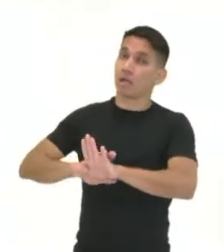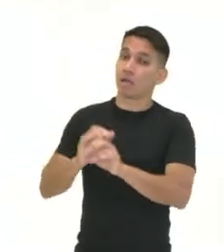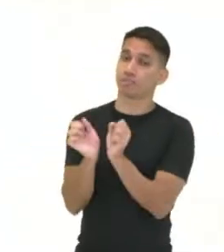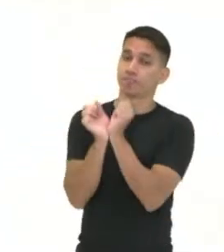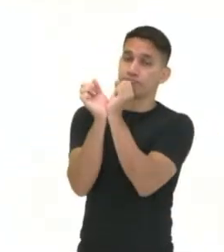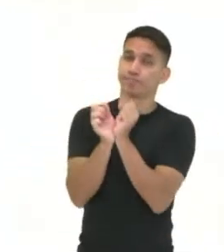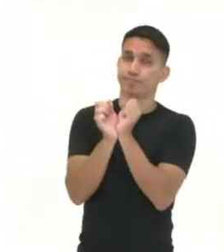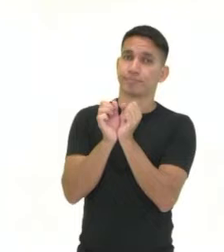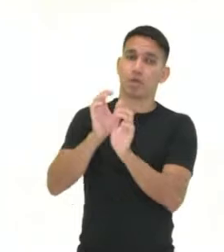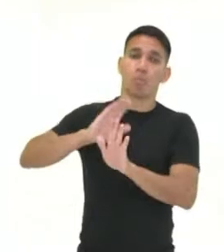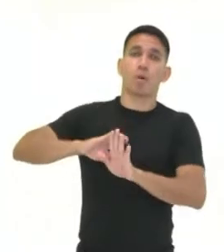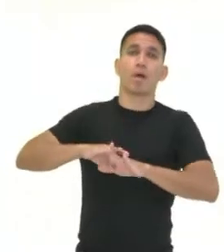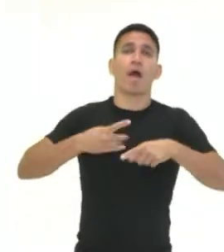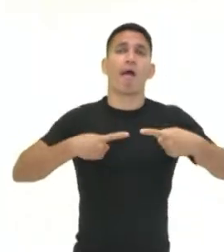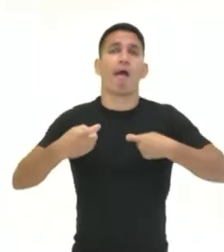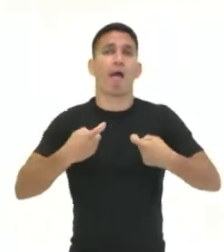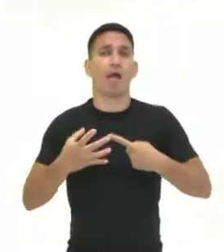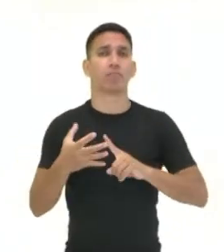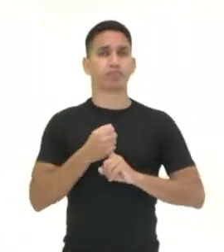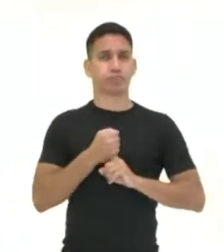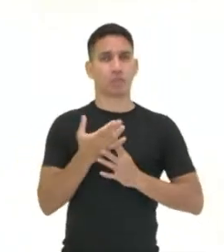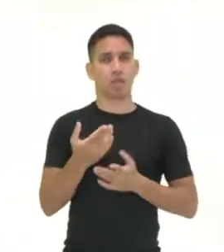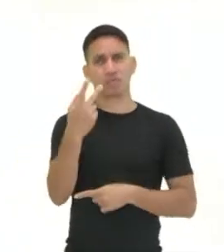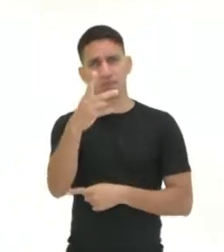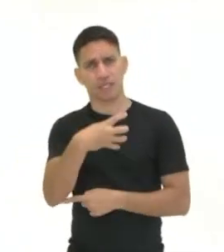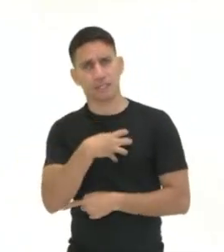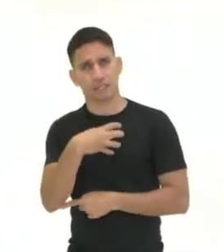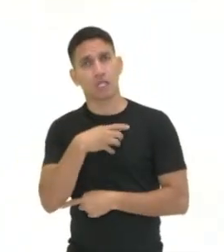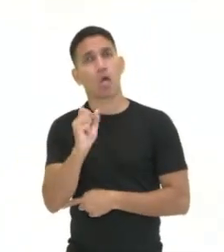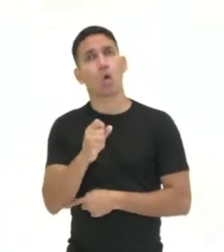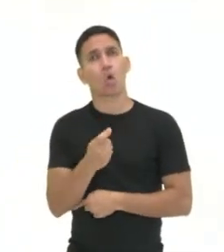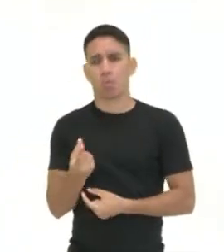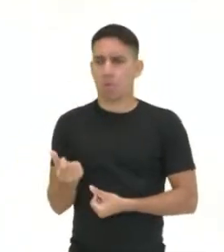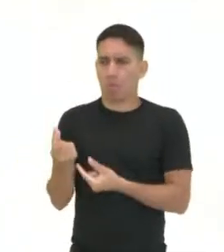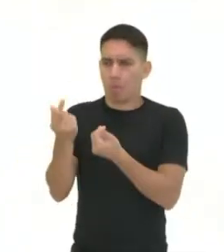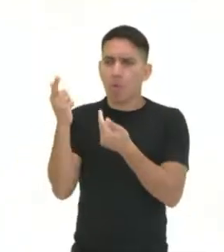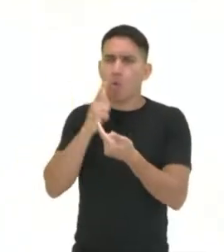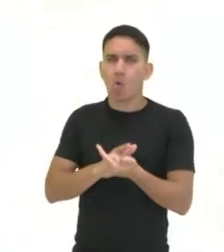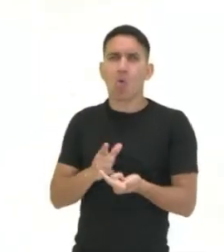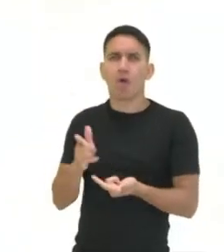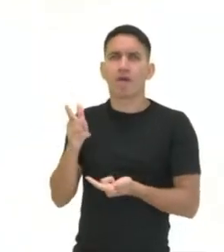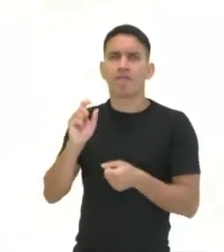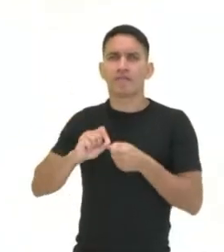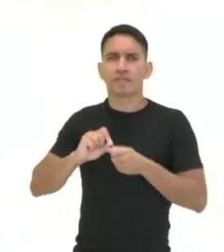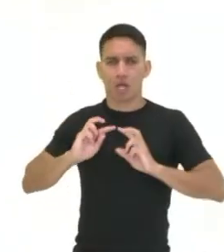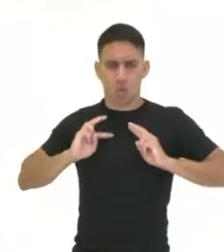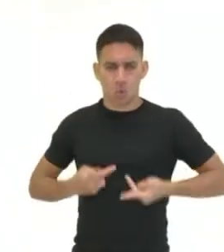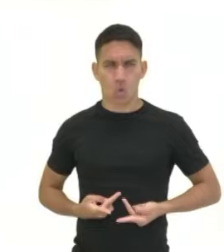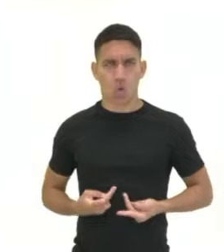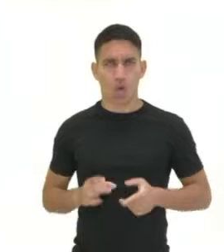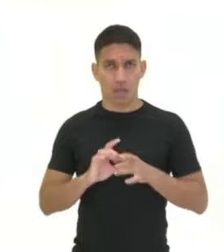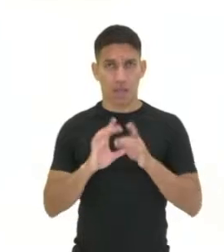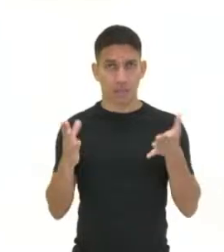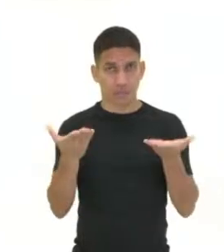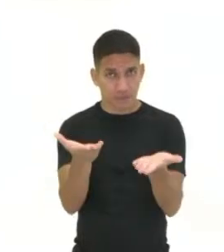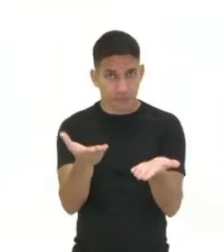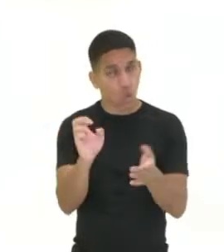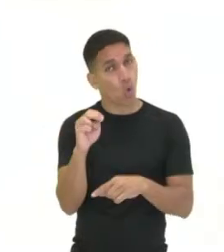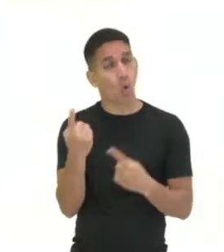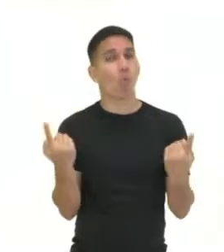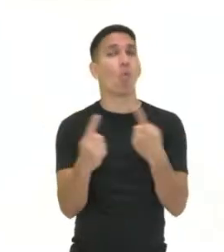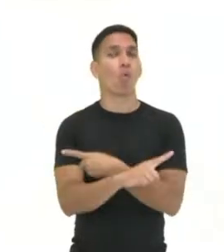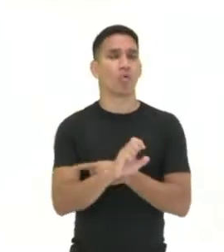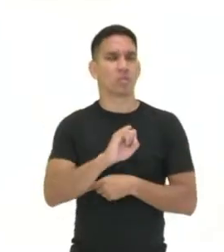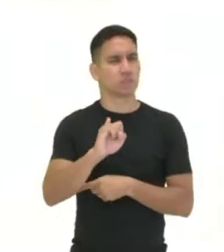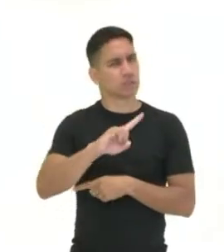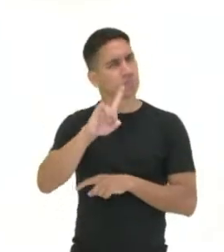dominação. Para você, a produtividade e a lucratividade conduzem a humanidade à liberdade? Ou é o contrário?